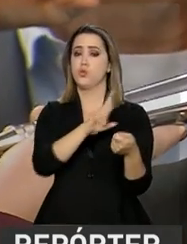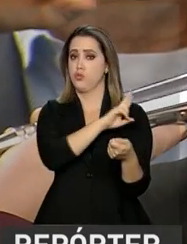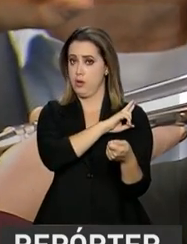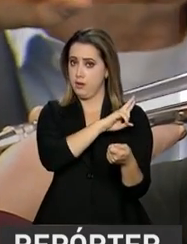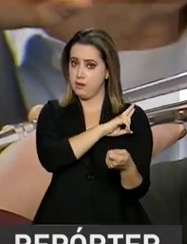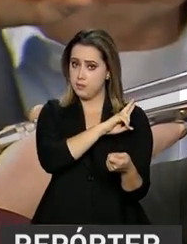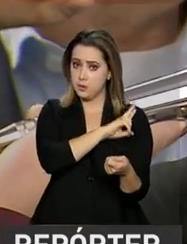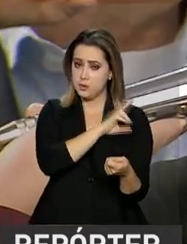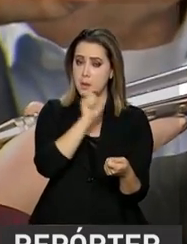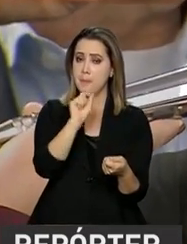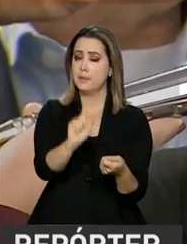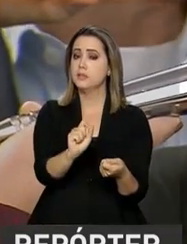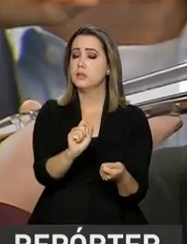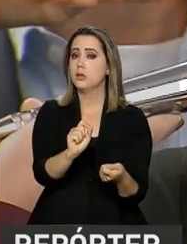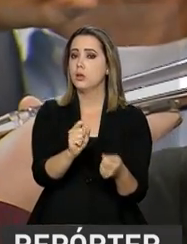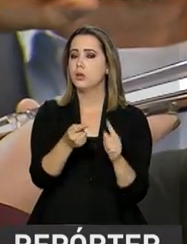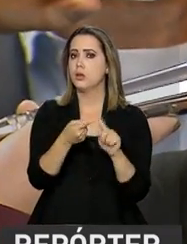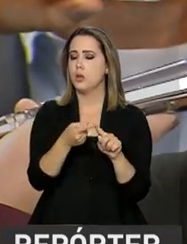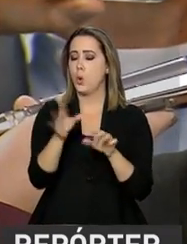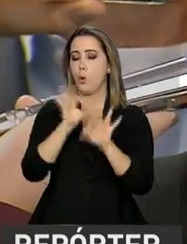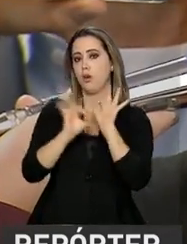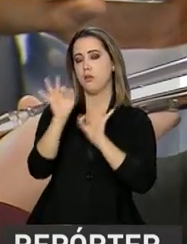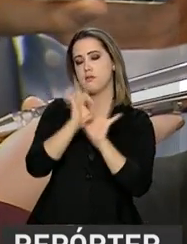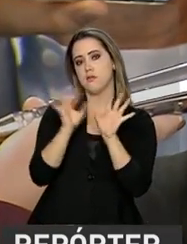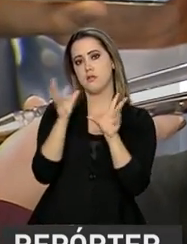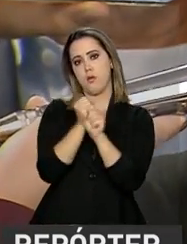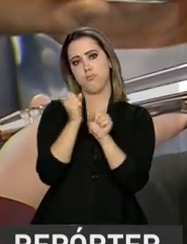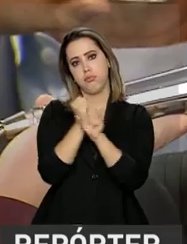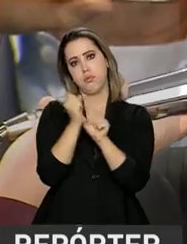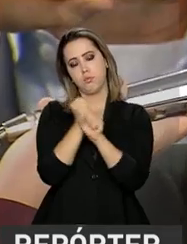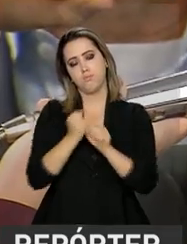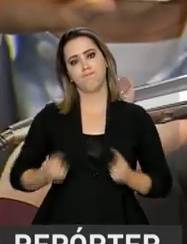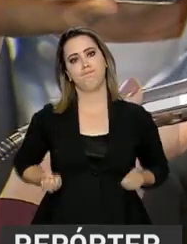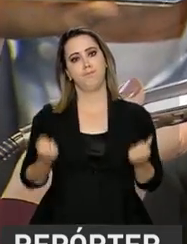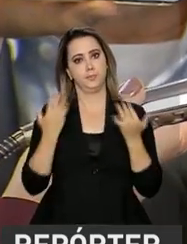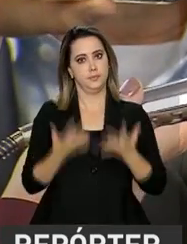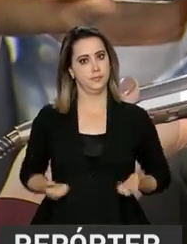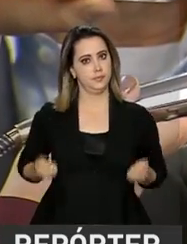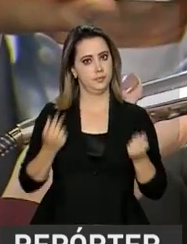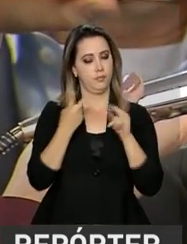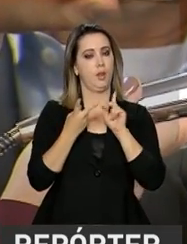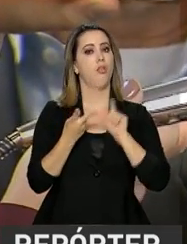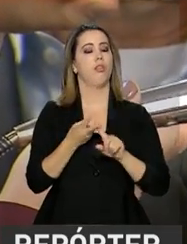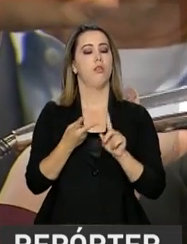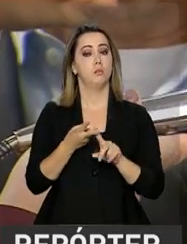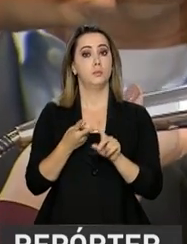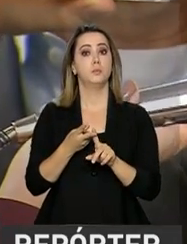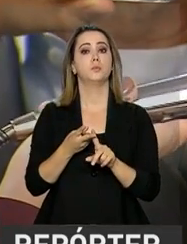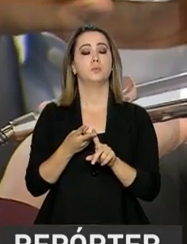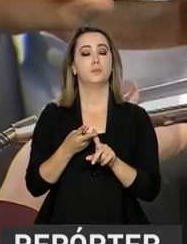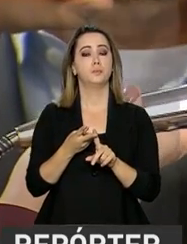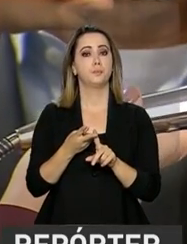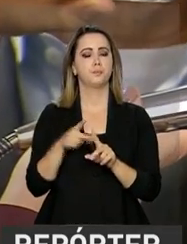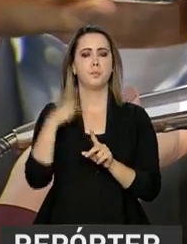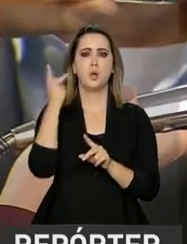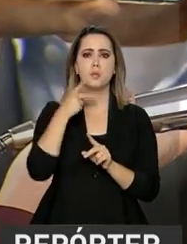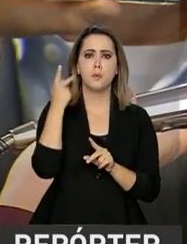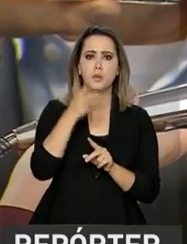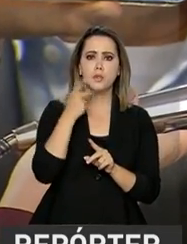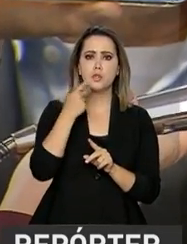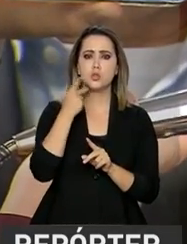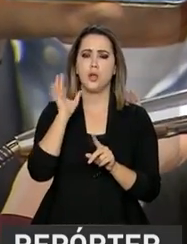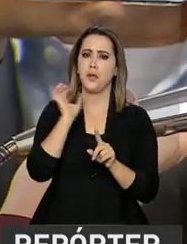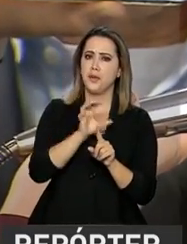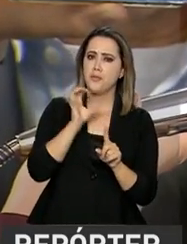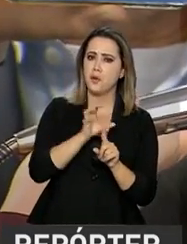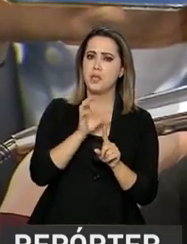responsabilidade no que diz respeito à organização da sua despesa. E segundo, as políticas que tiveram um impacto direto